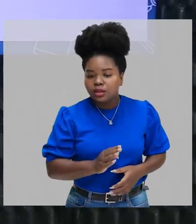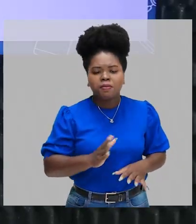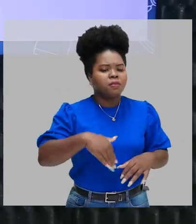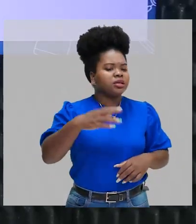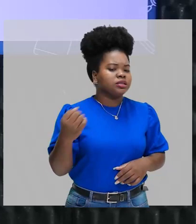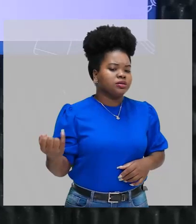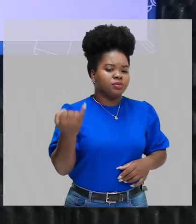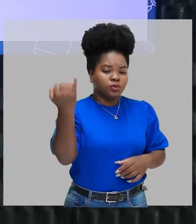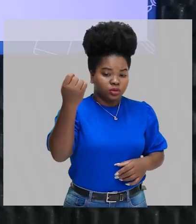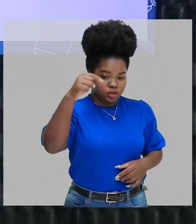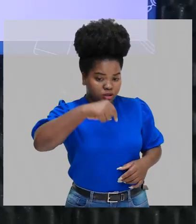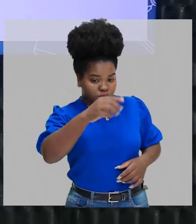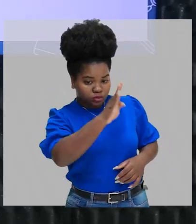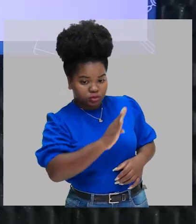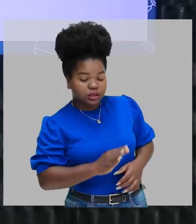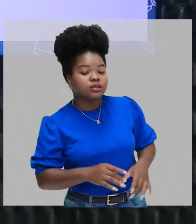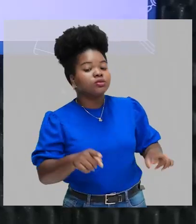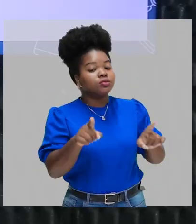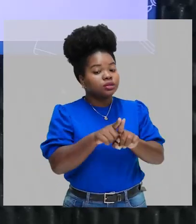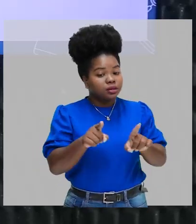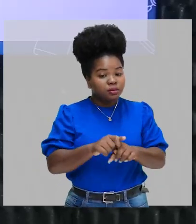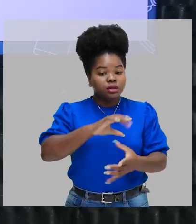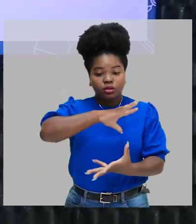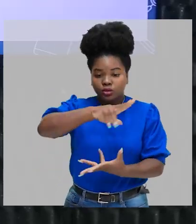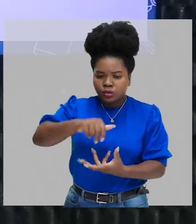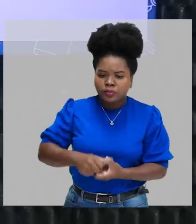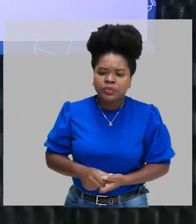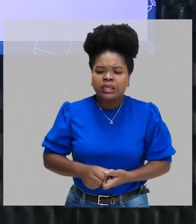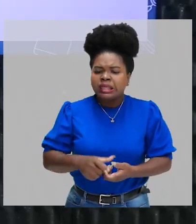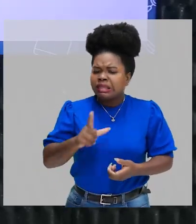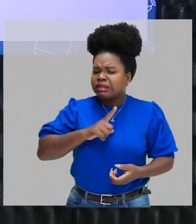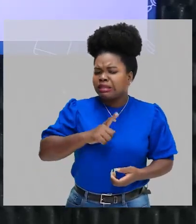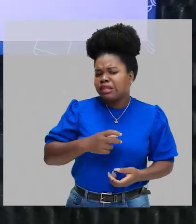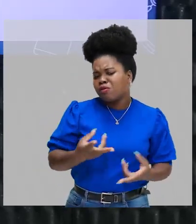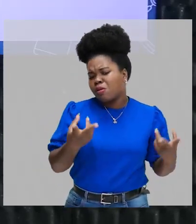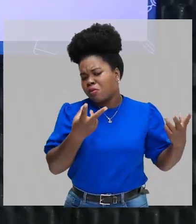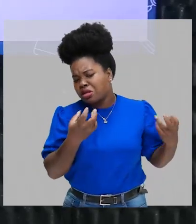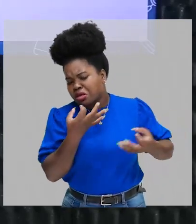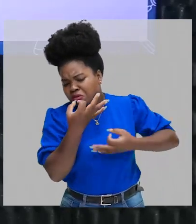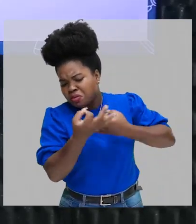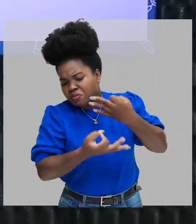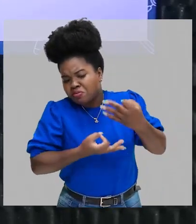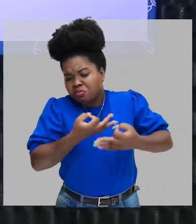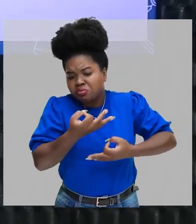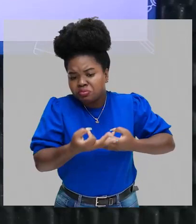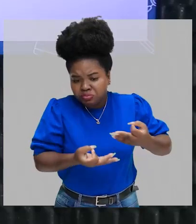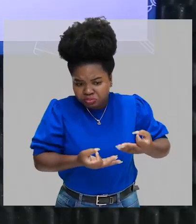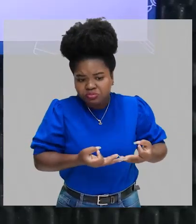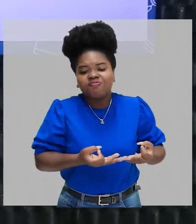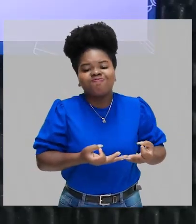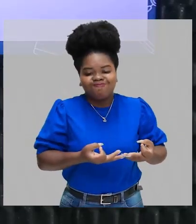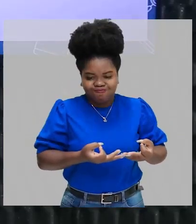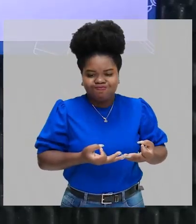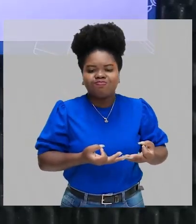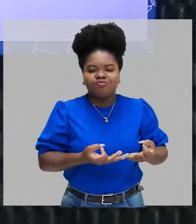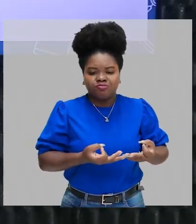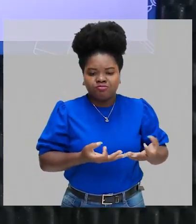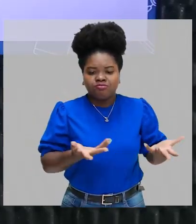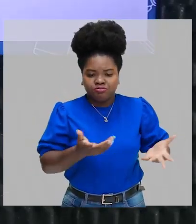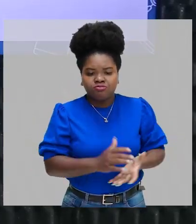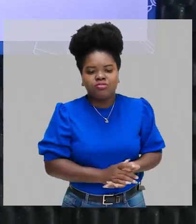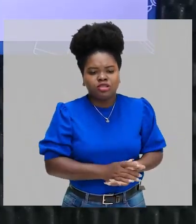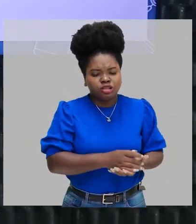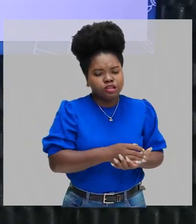certo? E ele critica de maneira muito dura e procura desmistificar